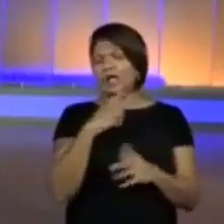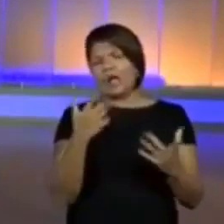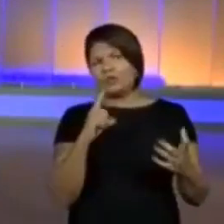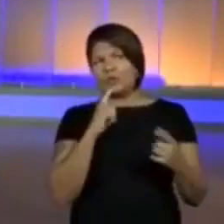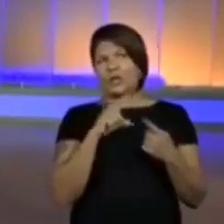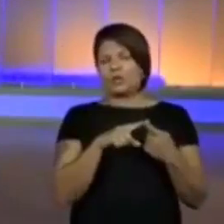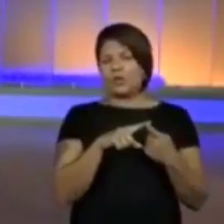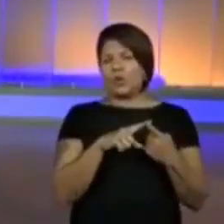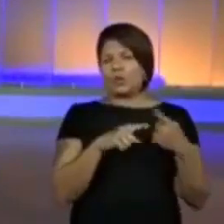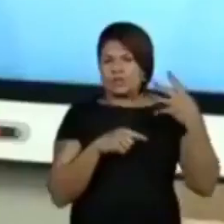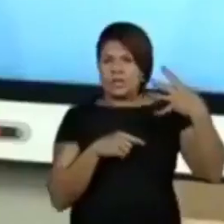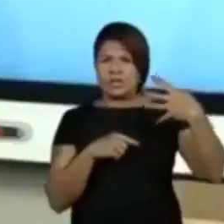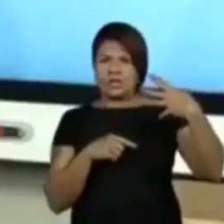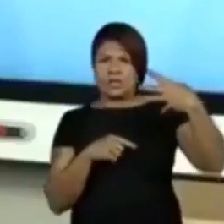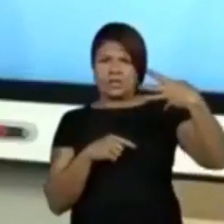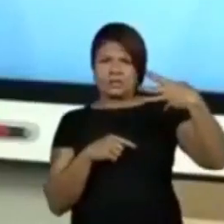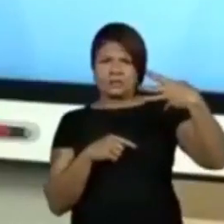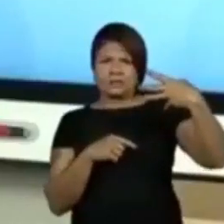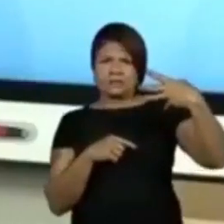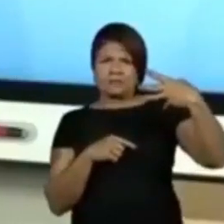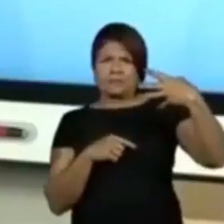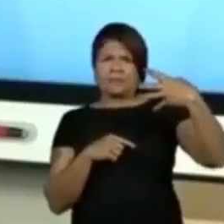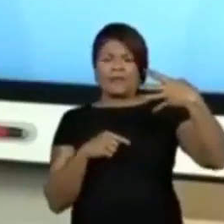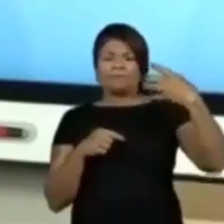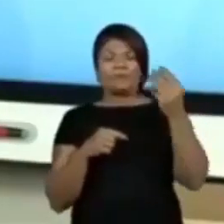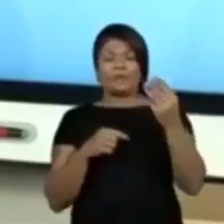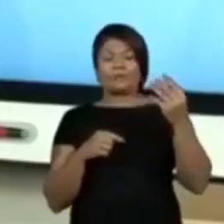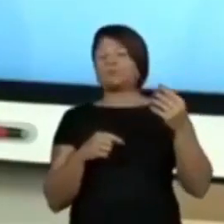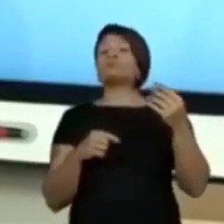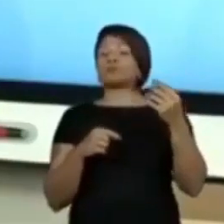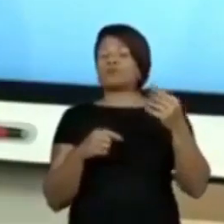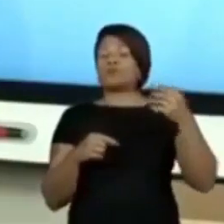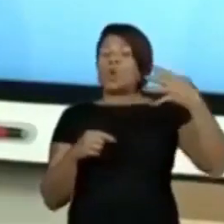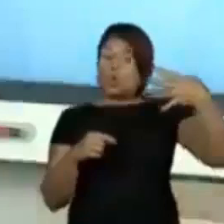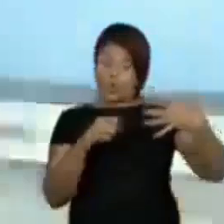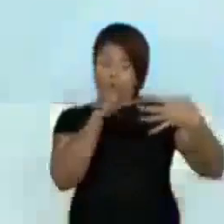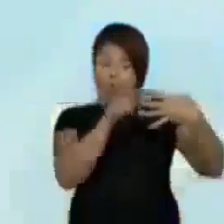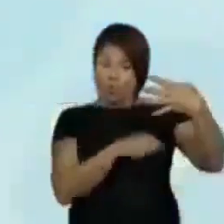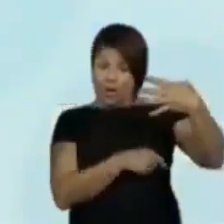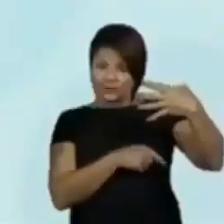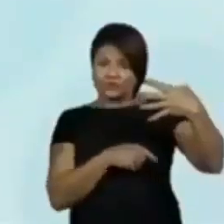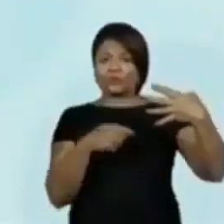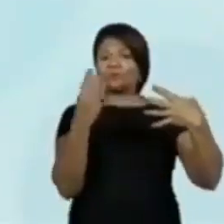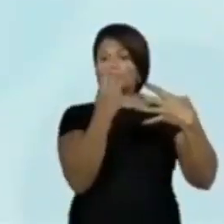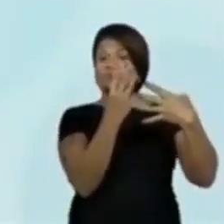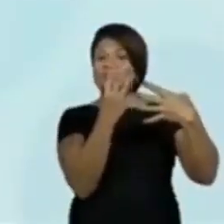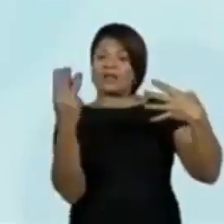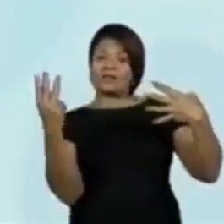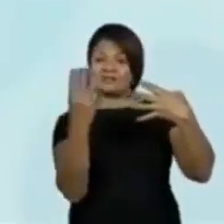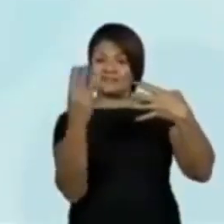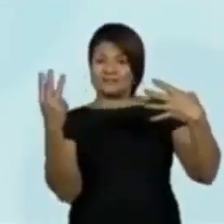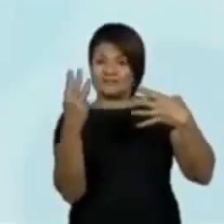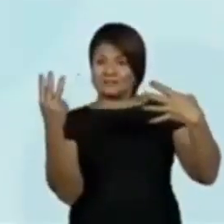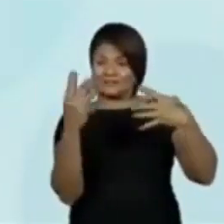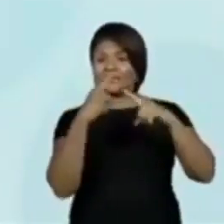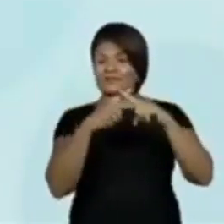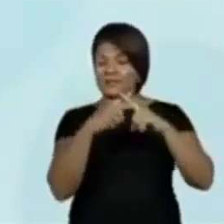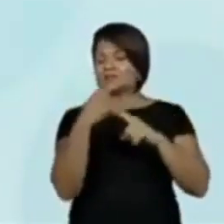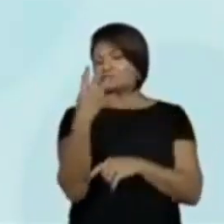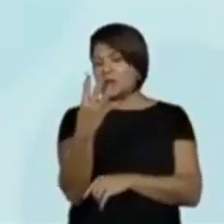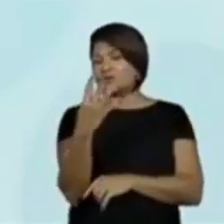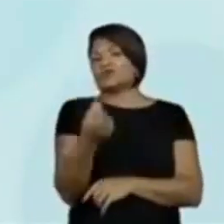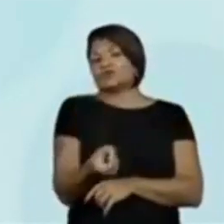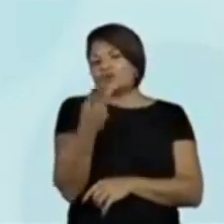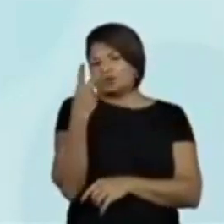eu tenho 3 e eu tenho 4. Então, 3 vezes o 4,